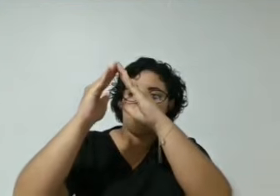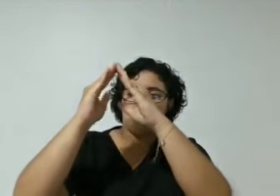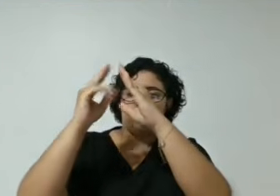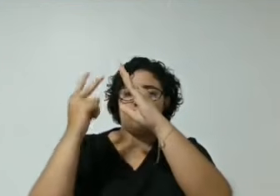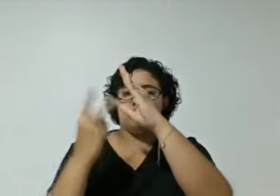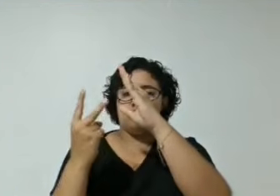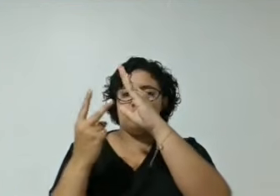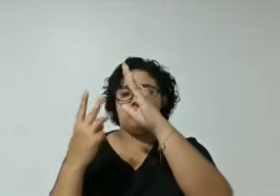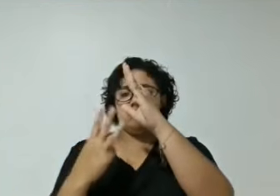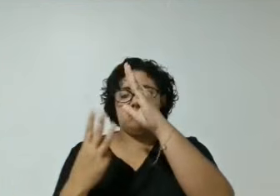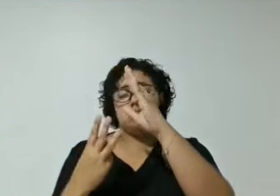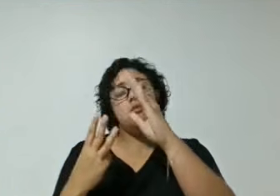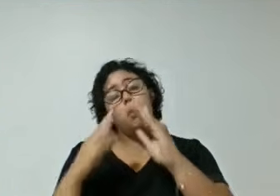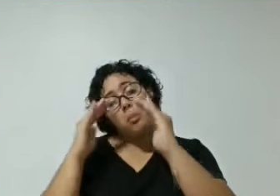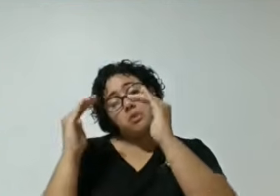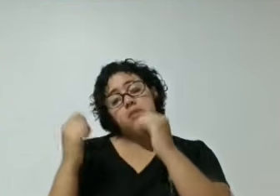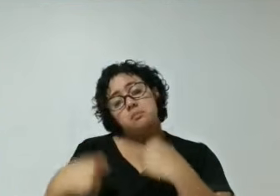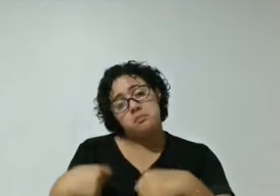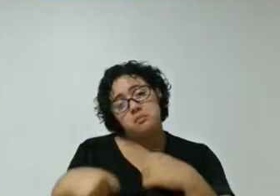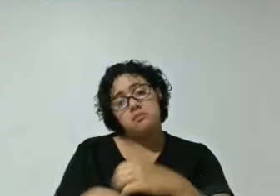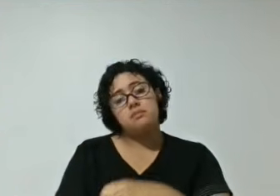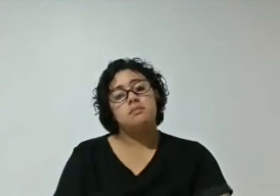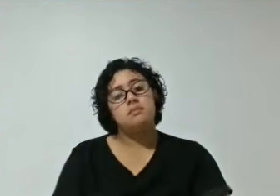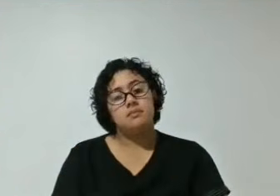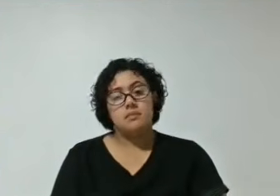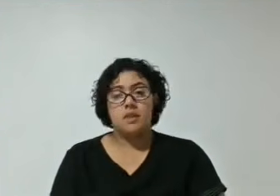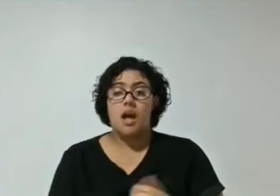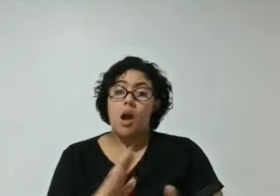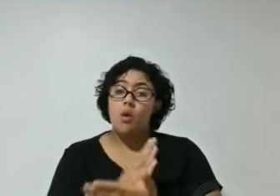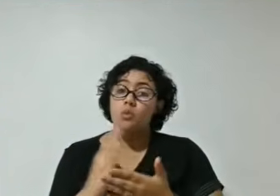tem que fazer e problemas que a gente tem que subir